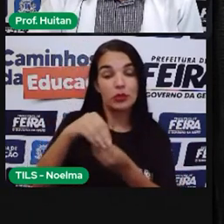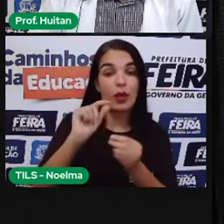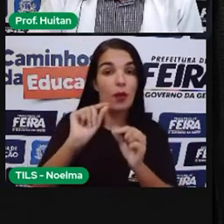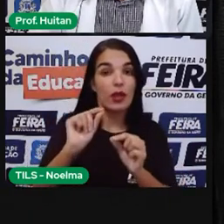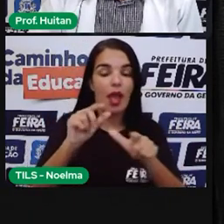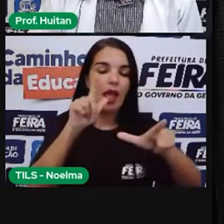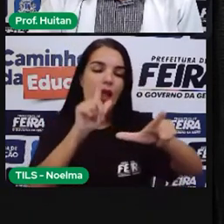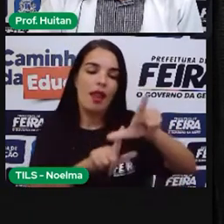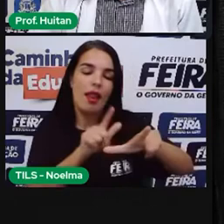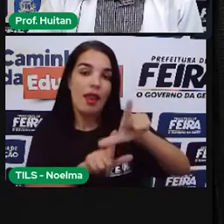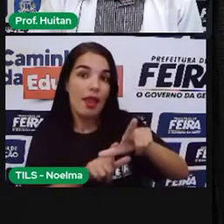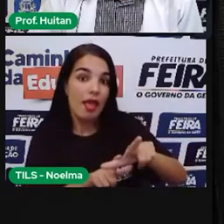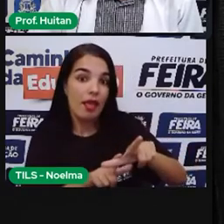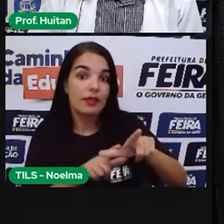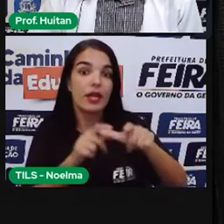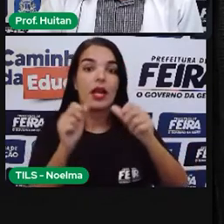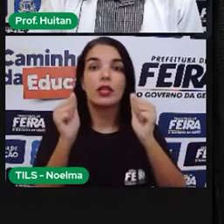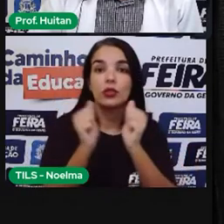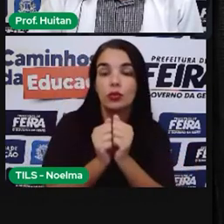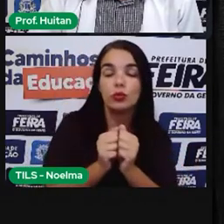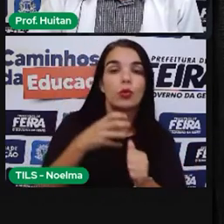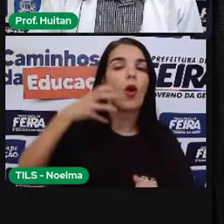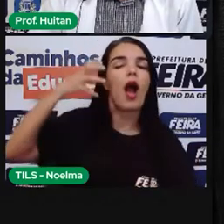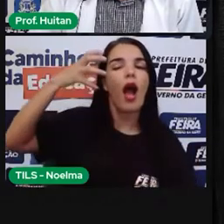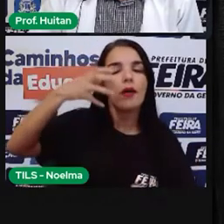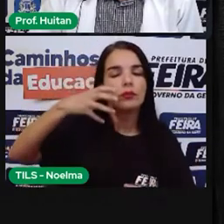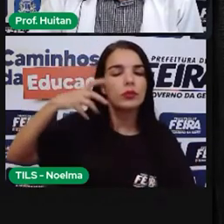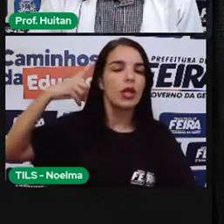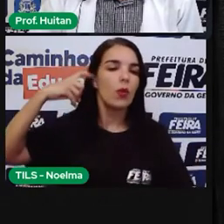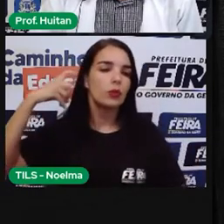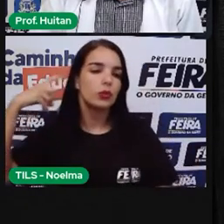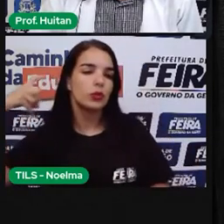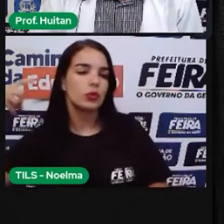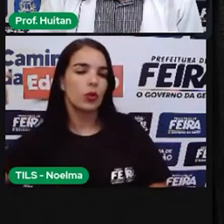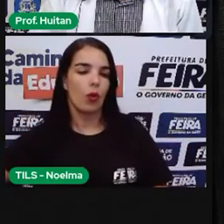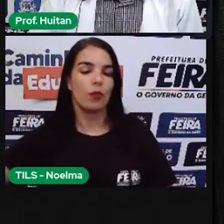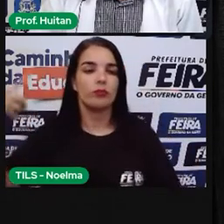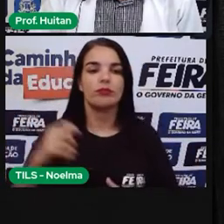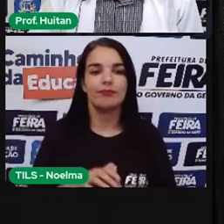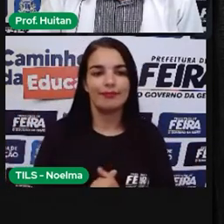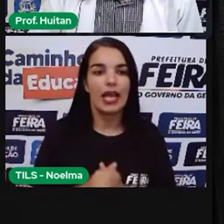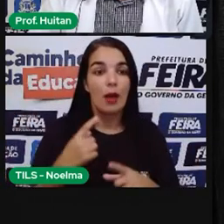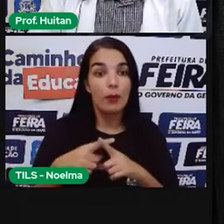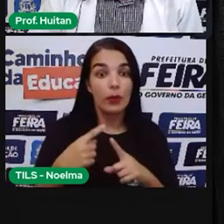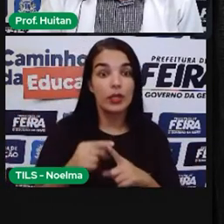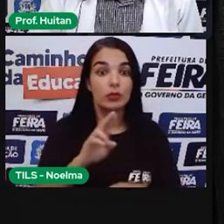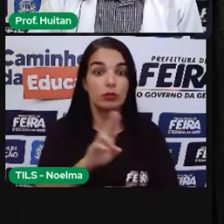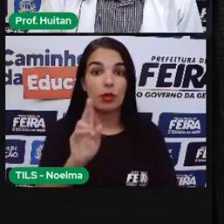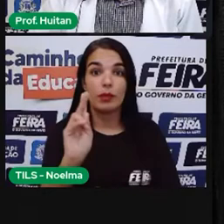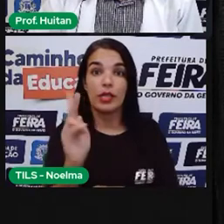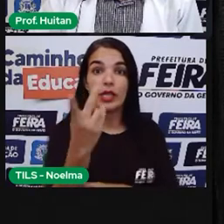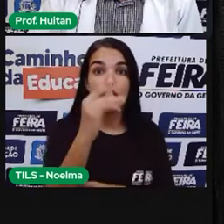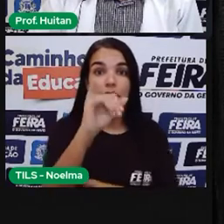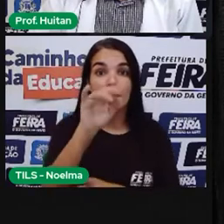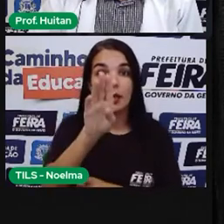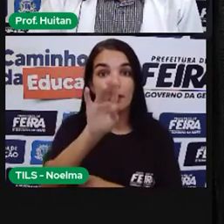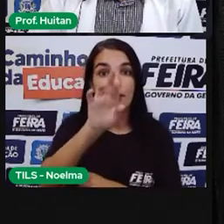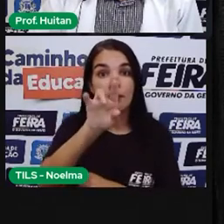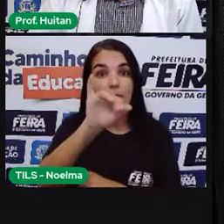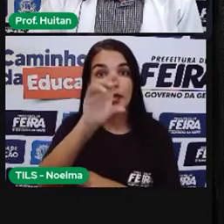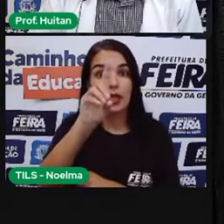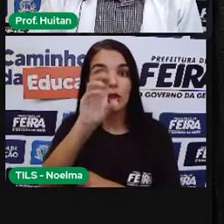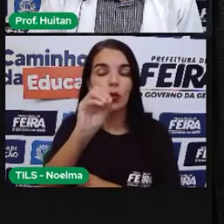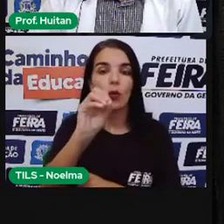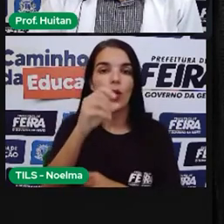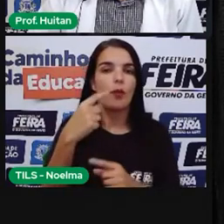que é híbrido? Porque ela une letra e música. Não é? Quando não existe a